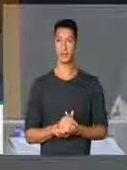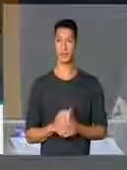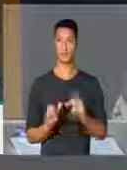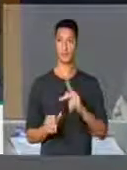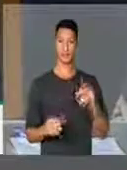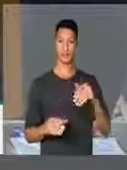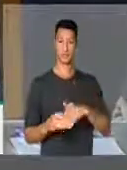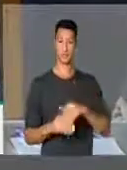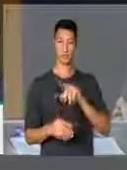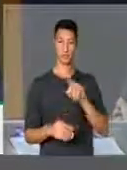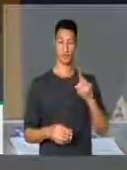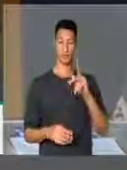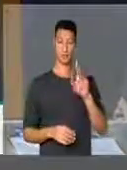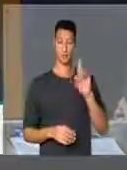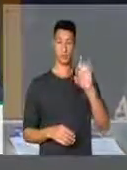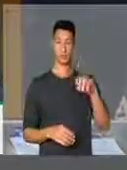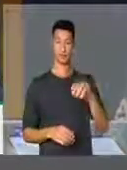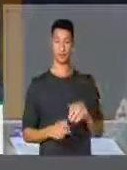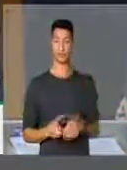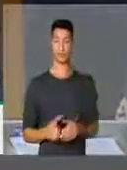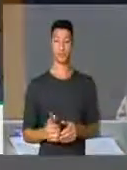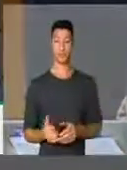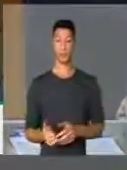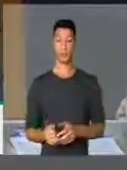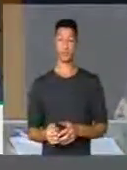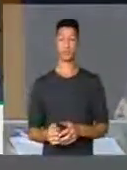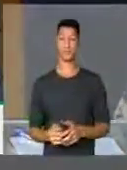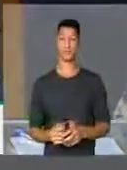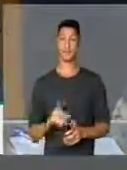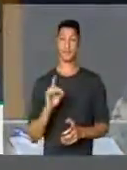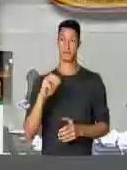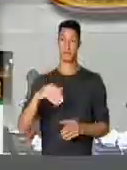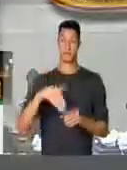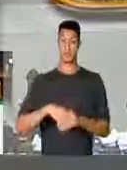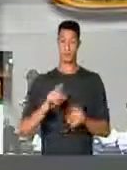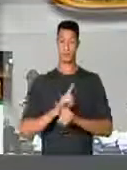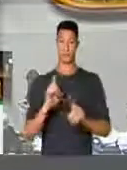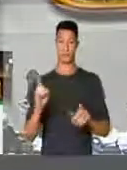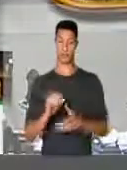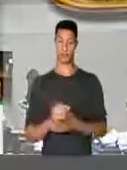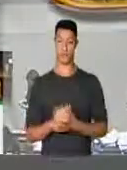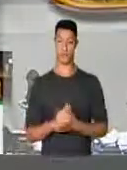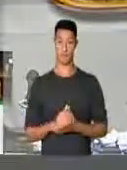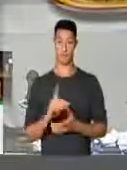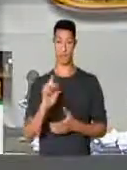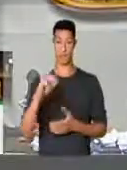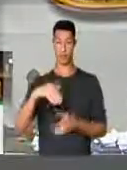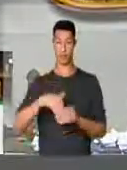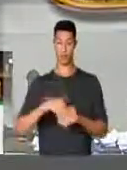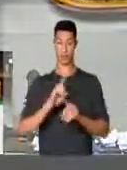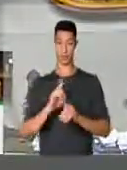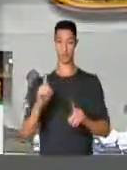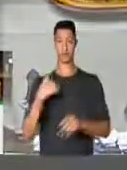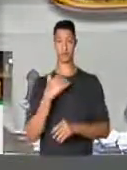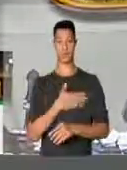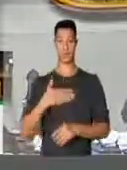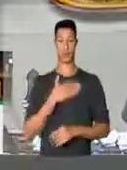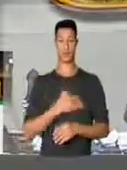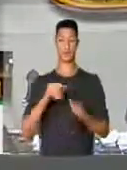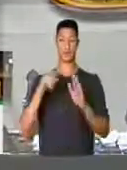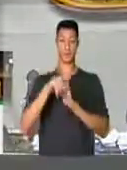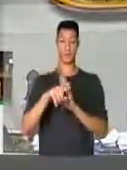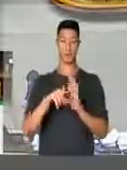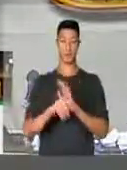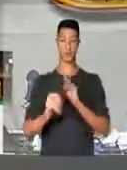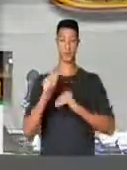Não, senhor presidente. DR vota não. DEM, deputado Felipe. Senhor presidente, da base vota não também. Senhor presidente, o Democratas vota não e gostaria de consultar a